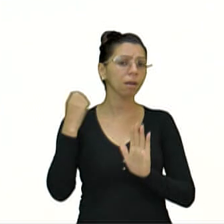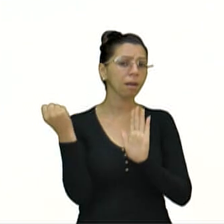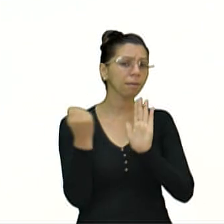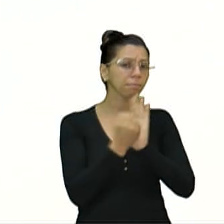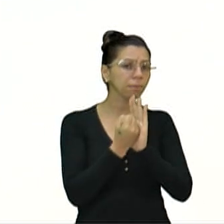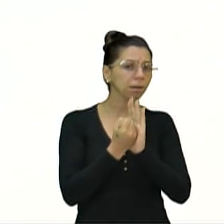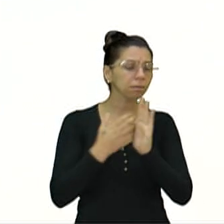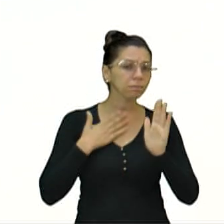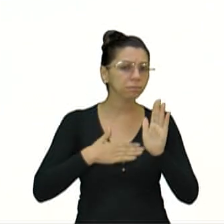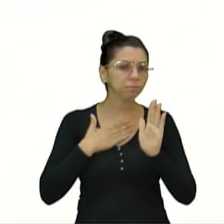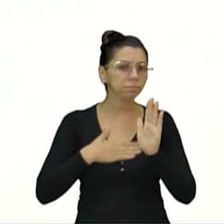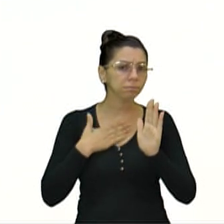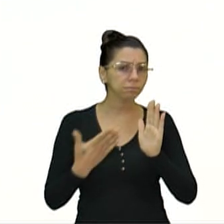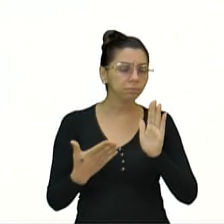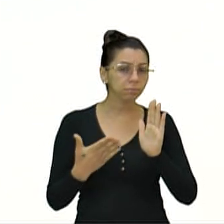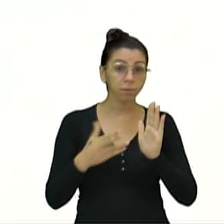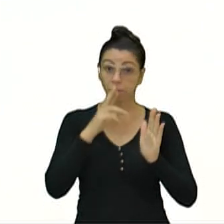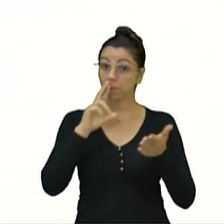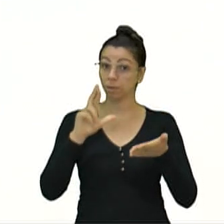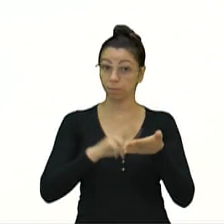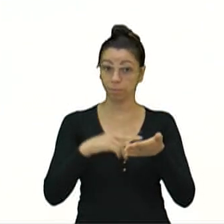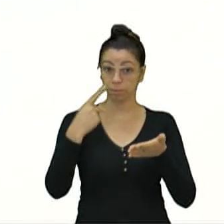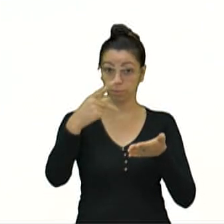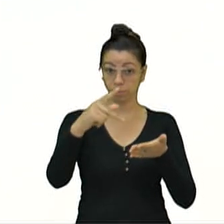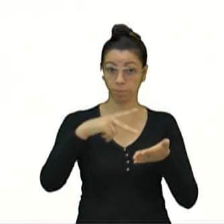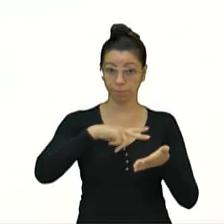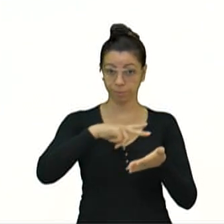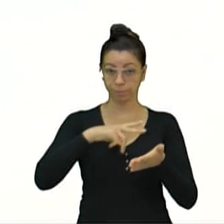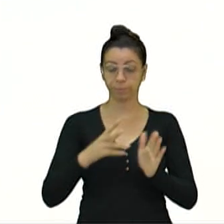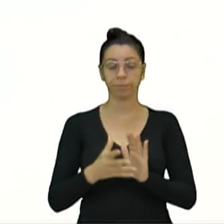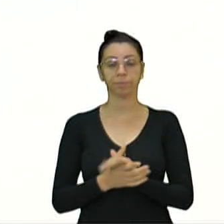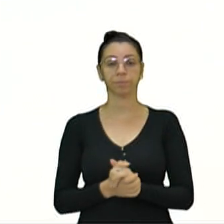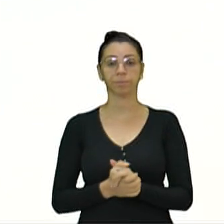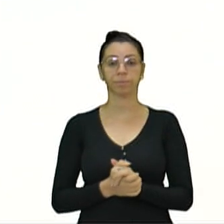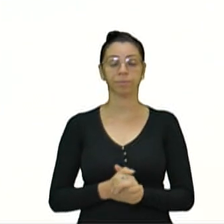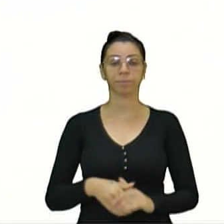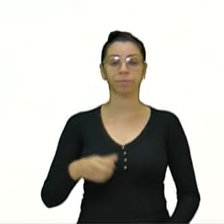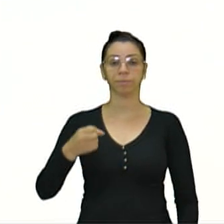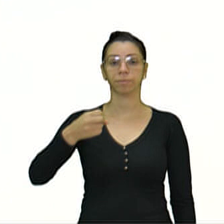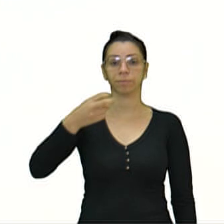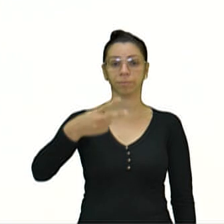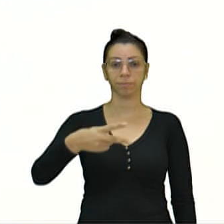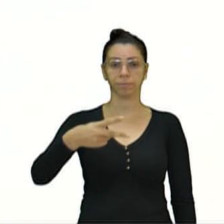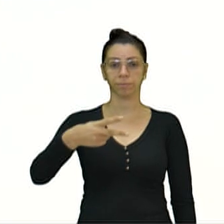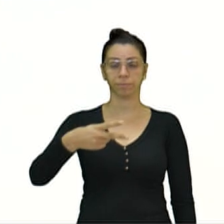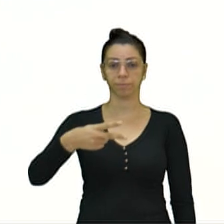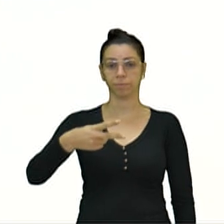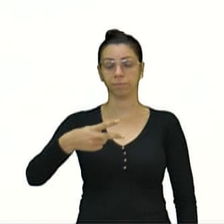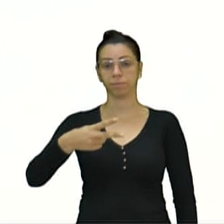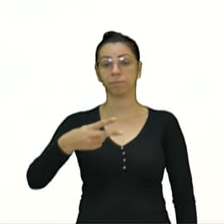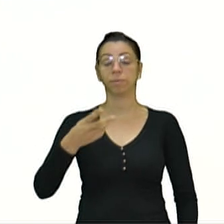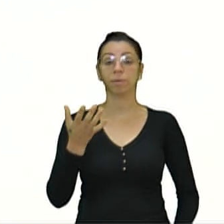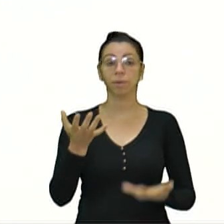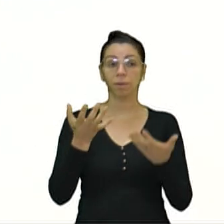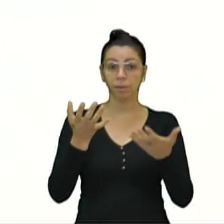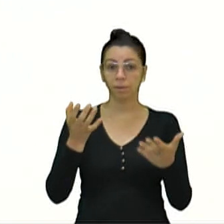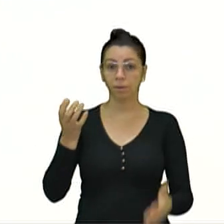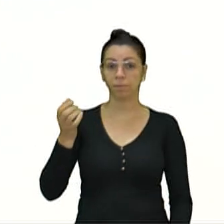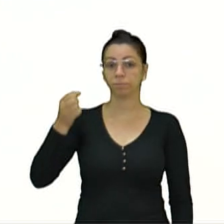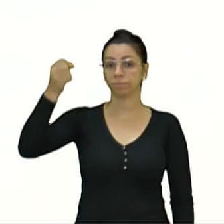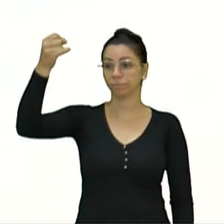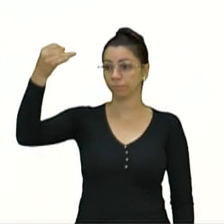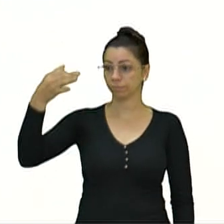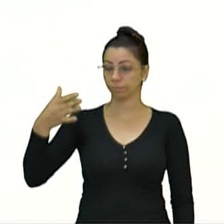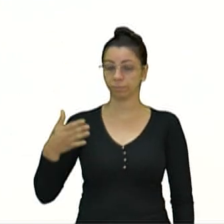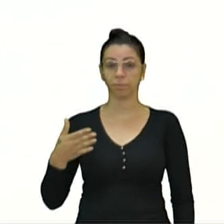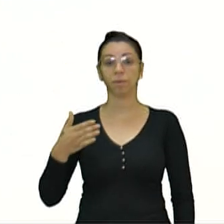favorita? Coloca a tua resposta. Number 2, Match the items to the brands. Eu tenho aqui alguns itens da